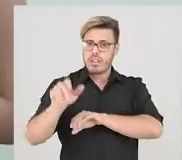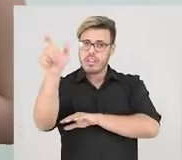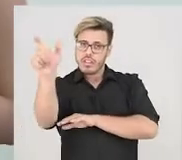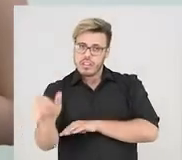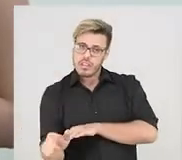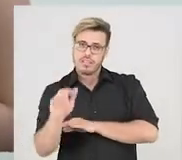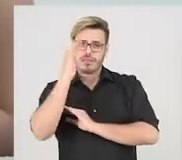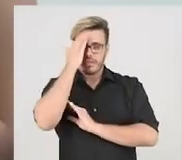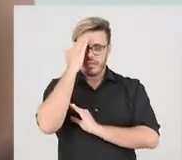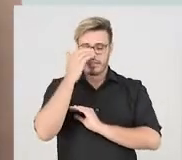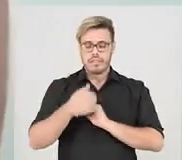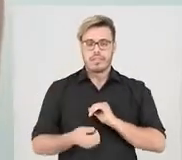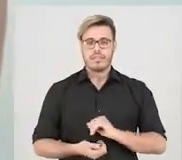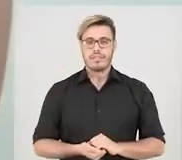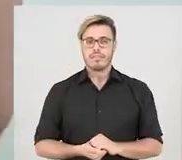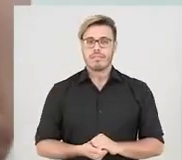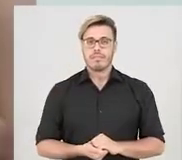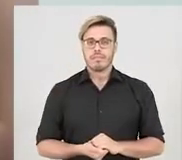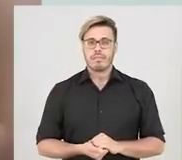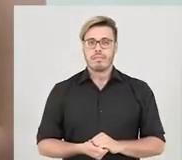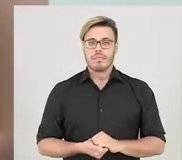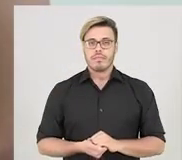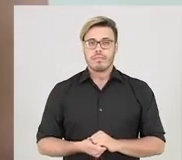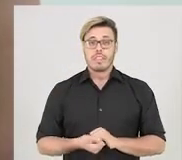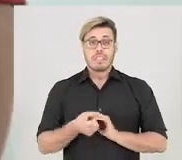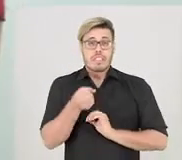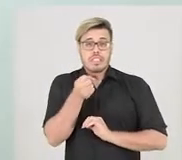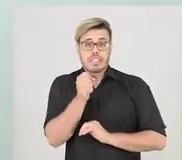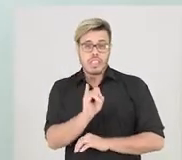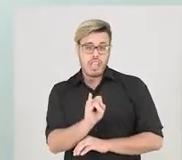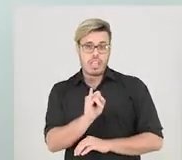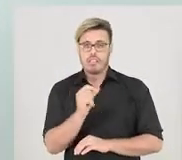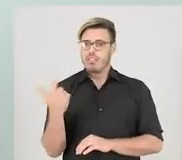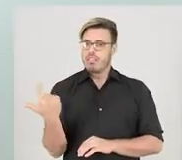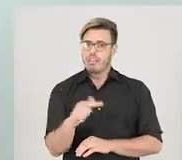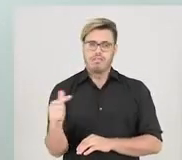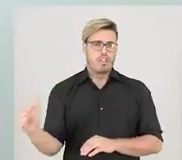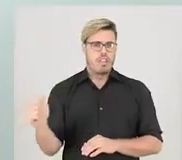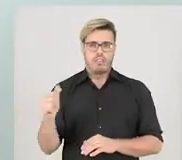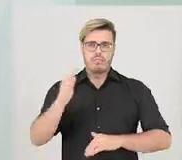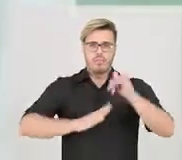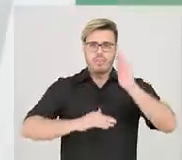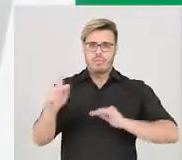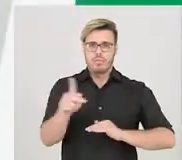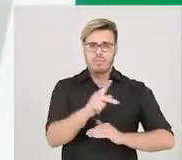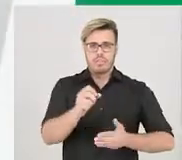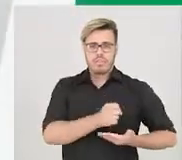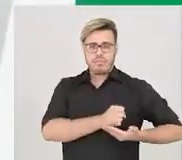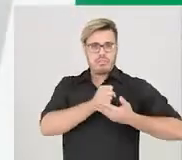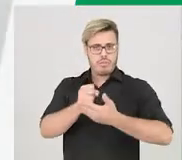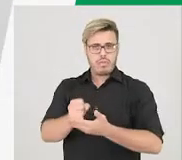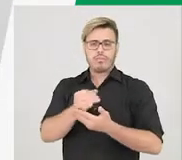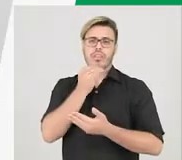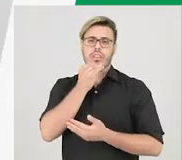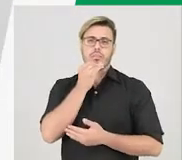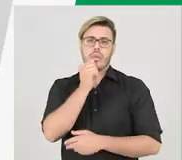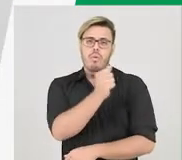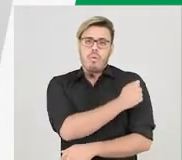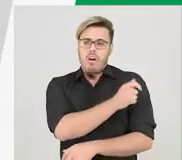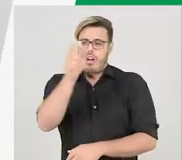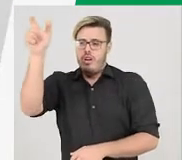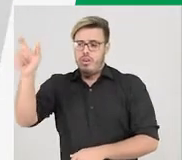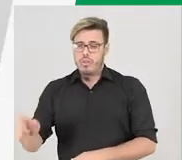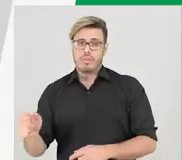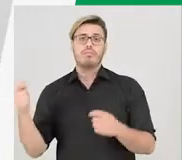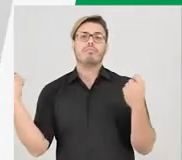a mais nessa sala. Se não houver professor de apoio, o aluno que não tem deve ter o PEI